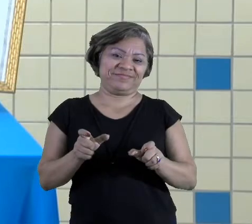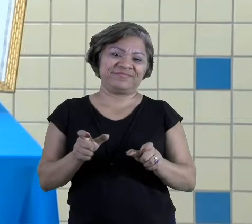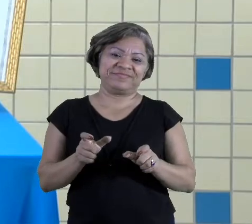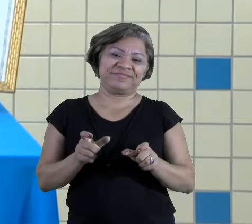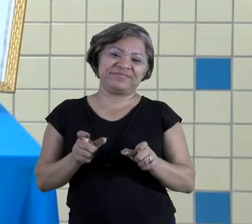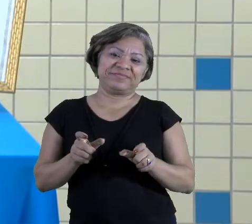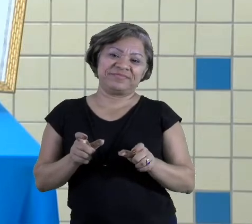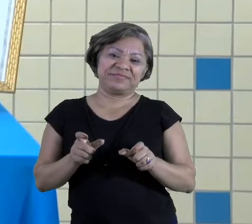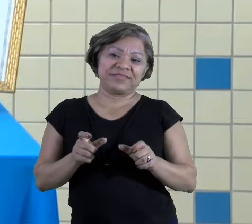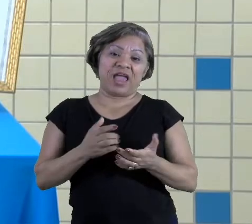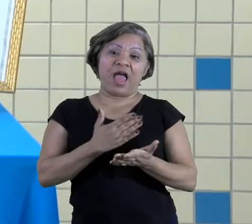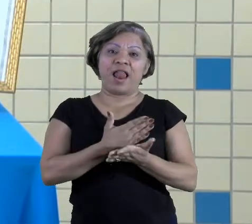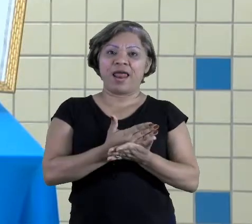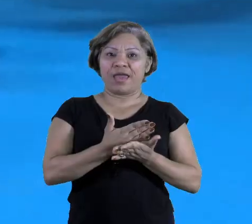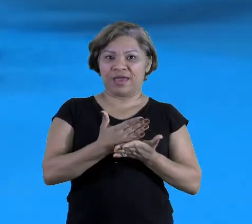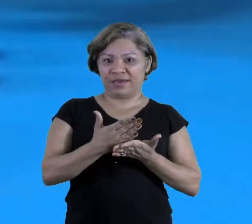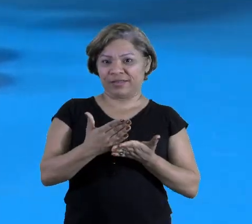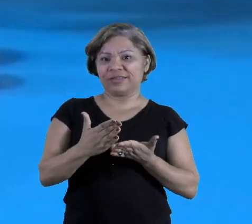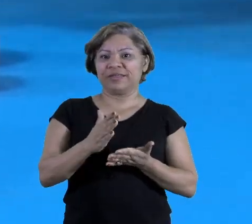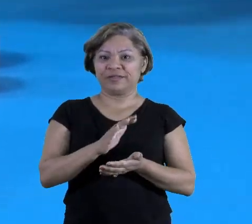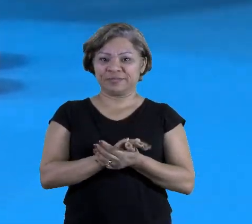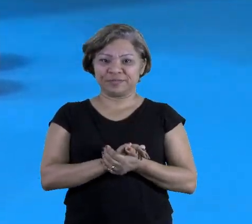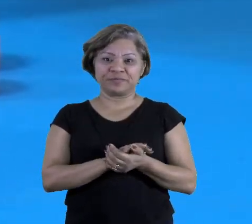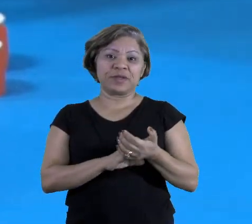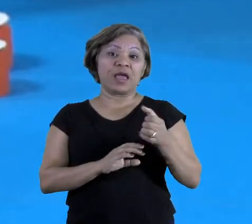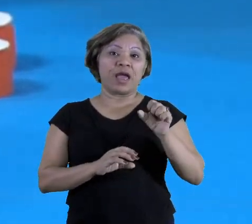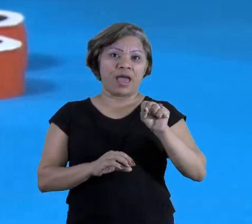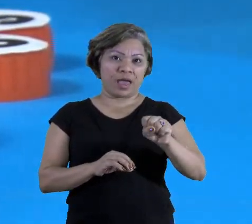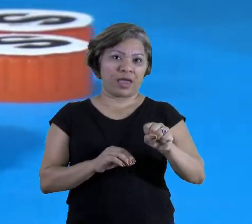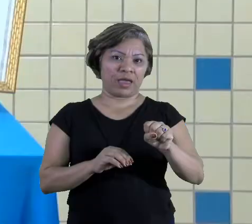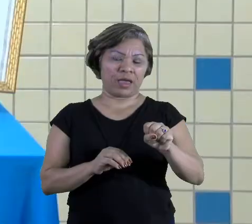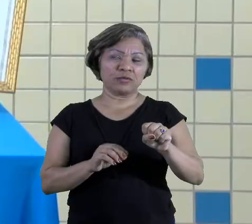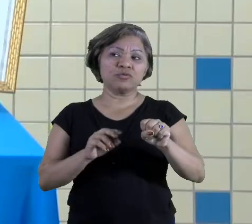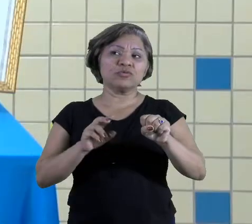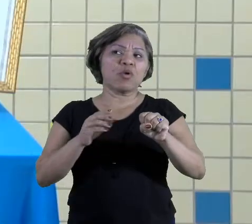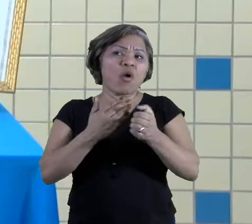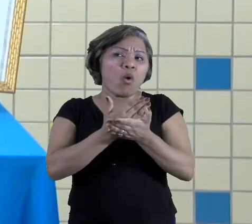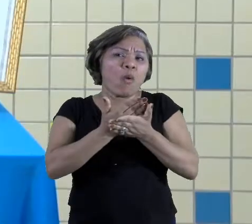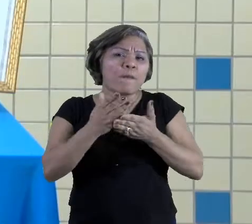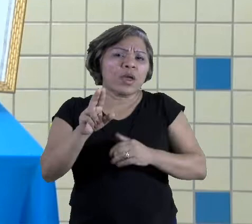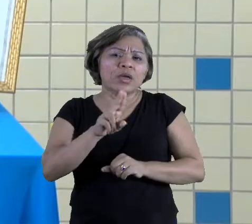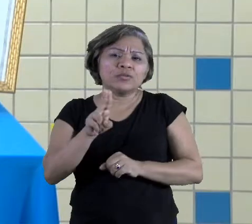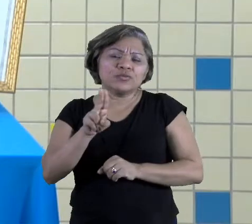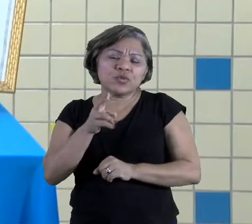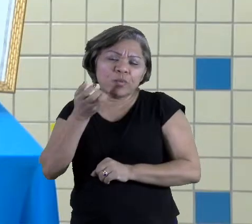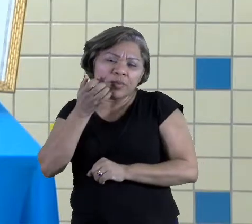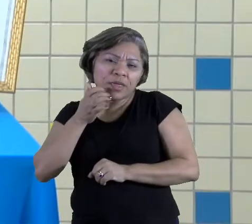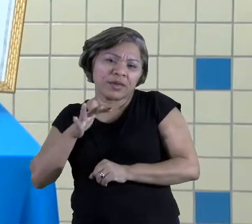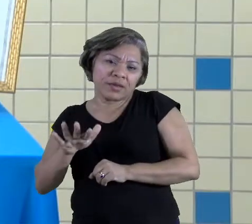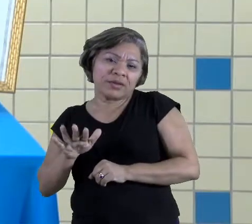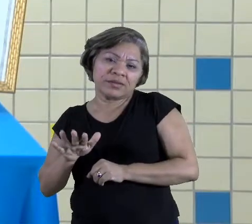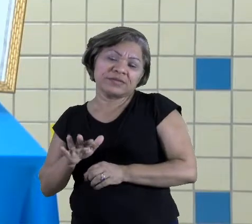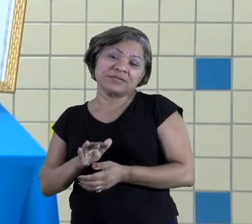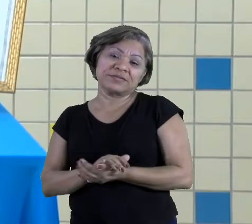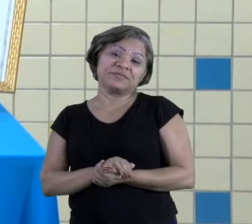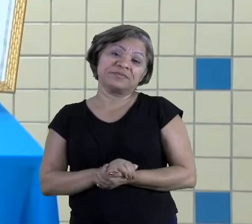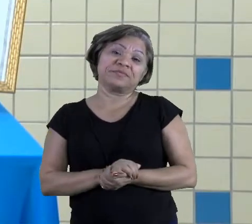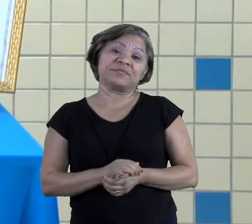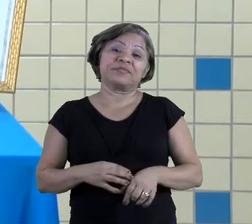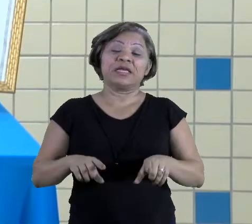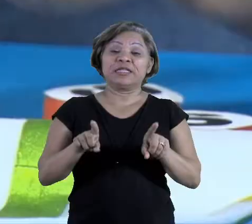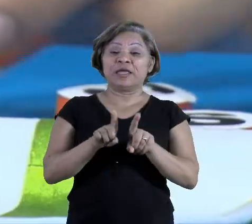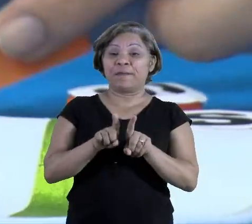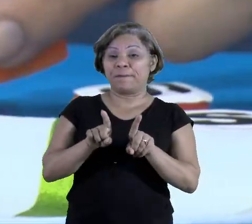nome da criança e a letra inicial do nome do adulto que vai jogar com ela. Isso daí já é uma forma da gente estar